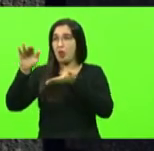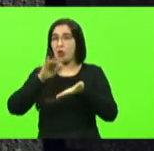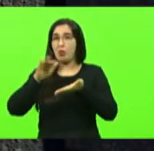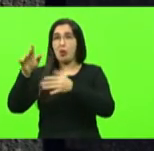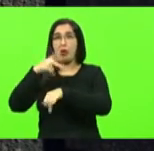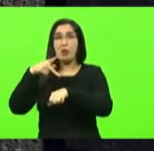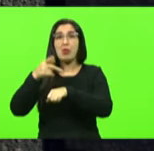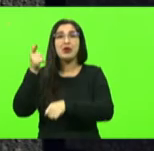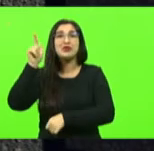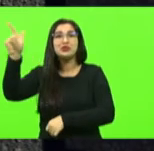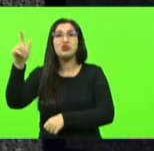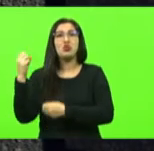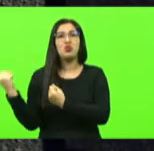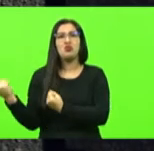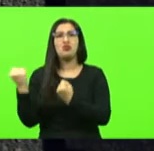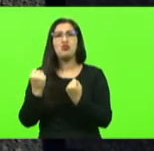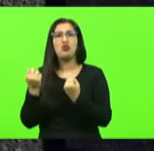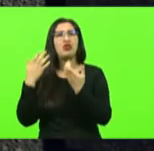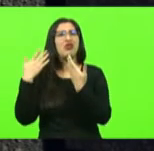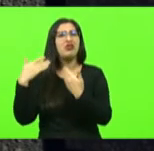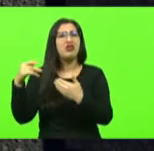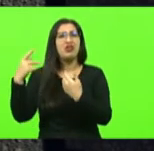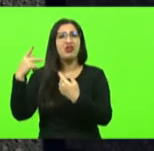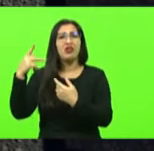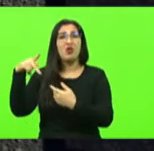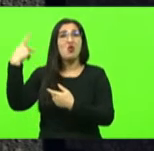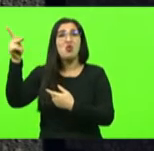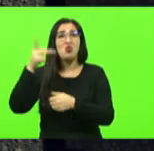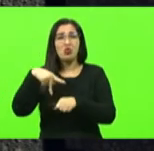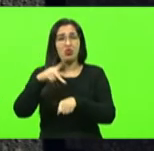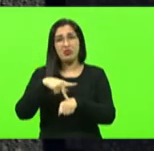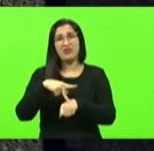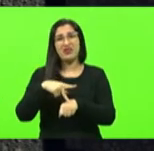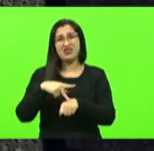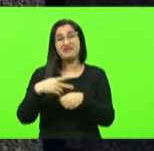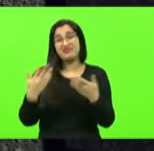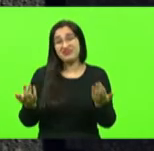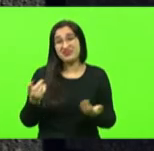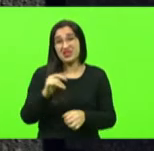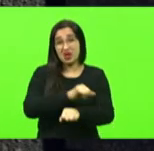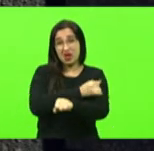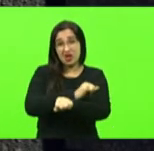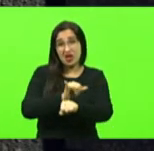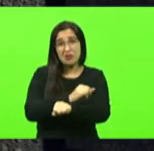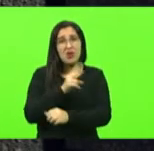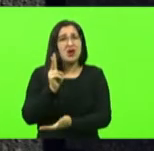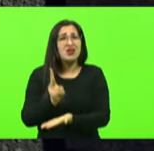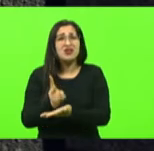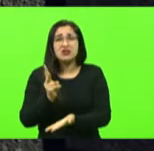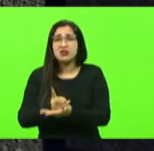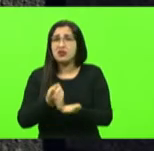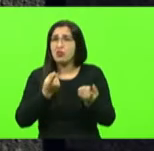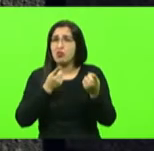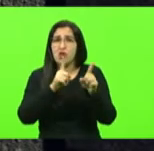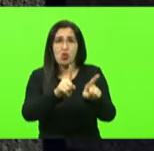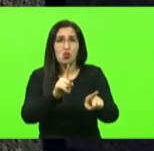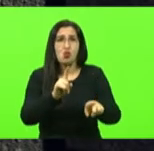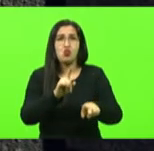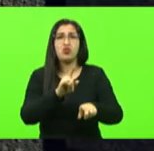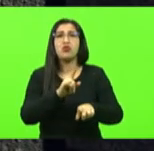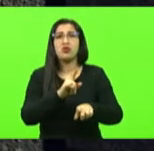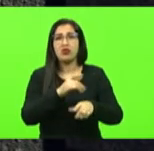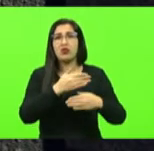fortalecer e enriquecer. Então, por causa disso, nós, Itapiranga, sempre fomos contra, batemos firme